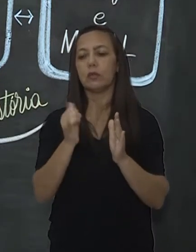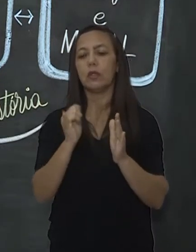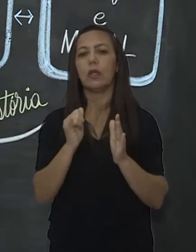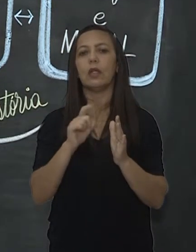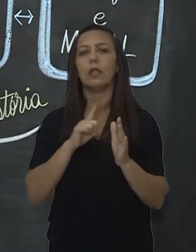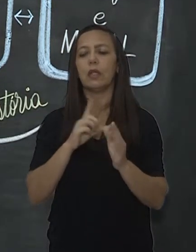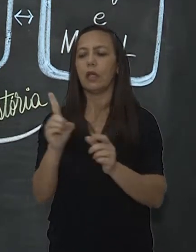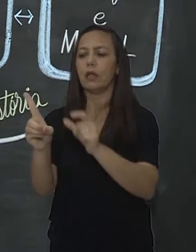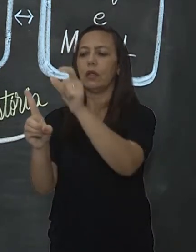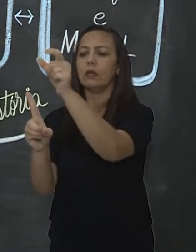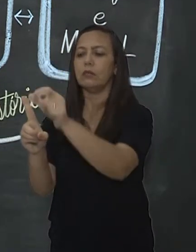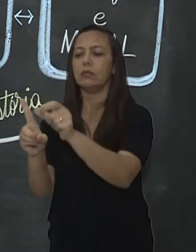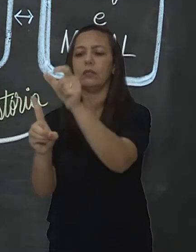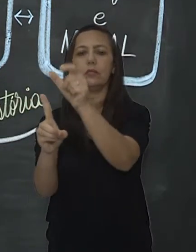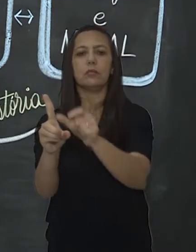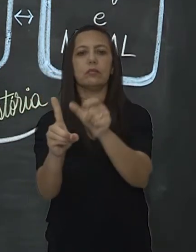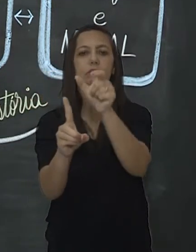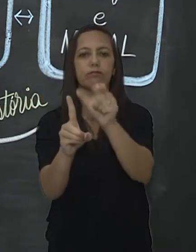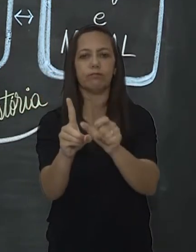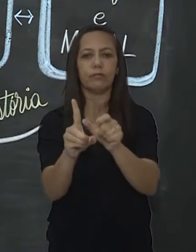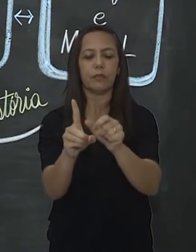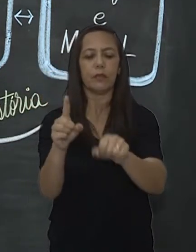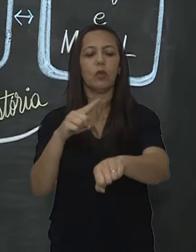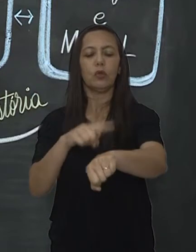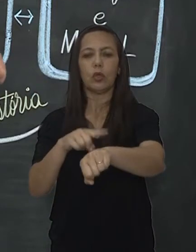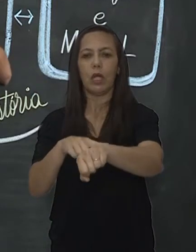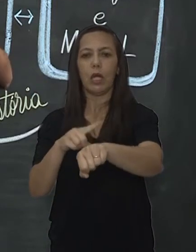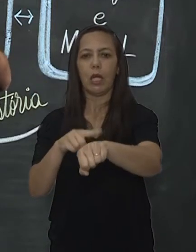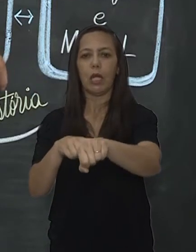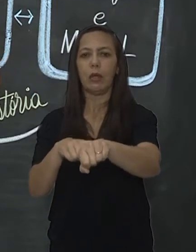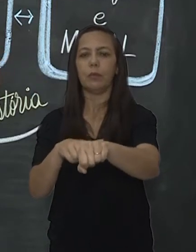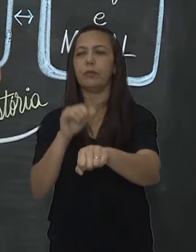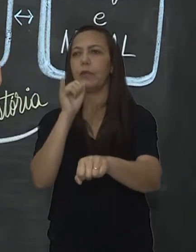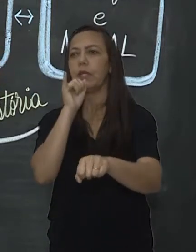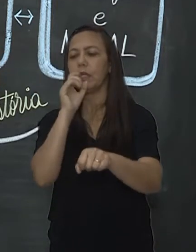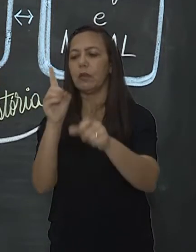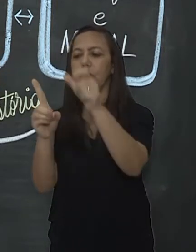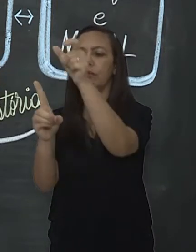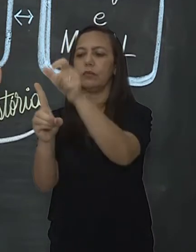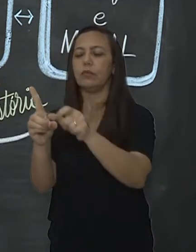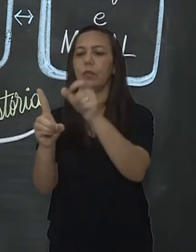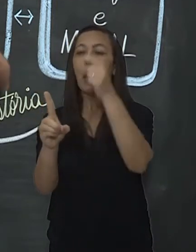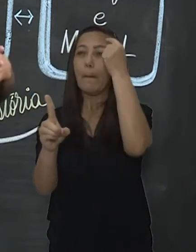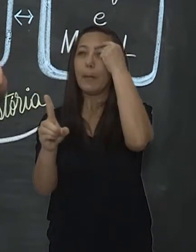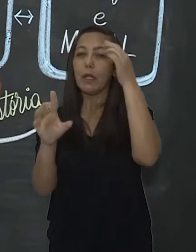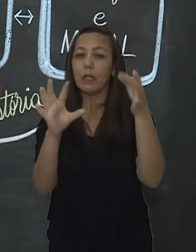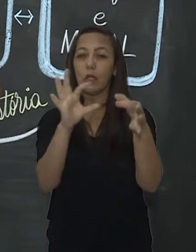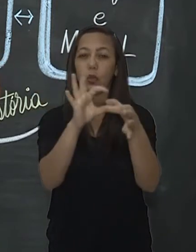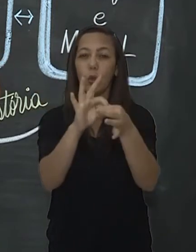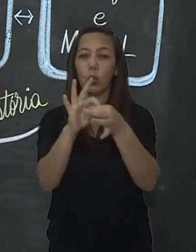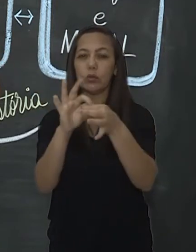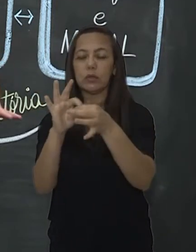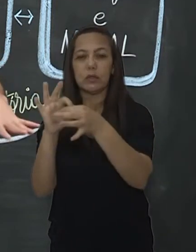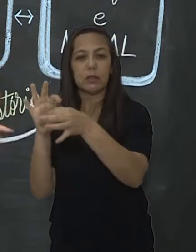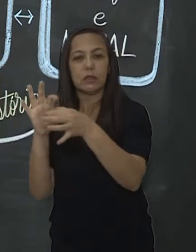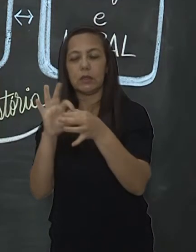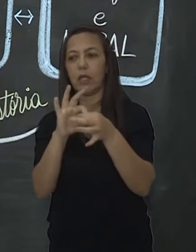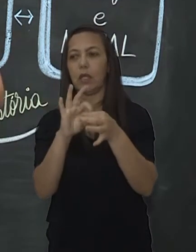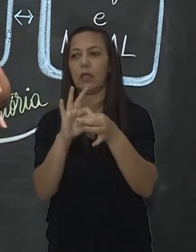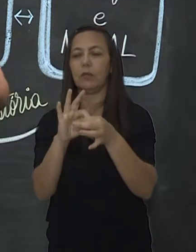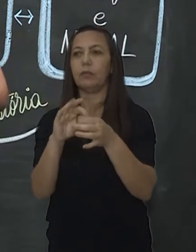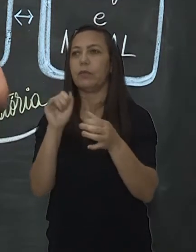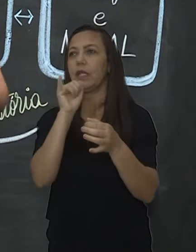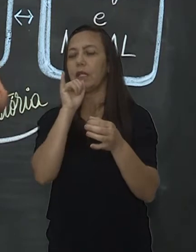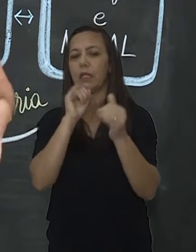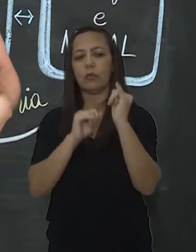os personagens em um dado espaço e em um dado tempo. Pensa numa linha do tempo, pensa num contexto, nada acontece por acaso. Por mais que você